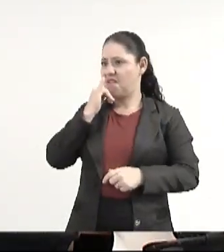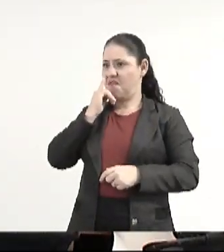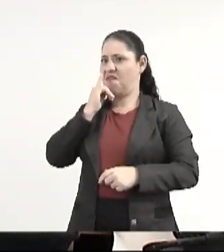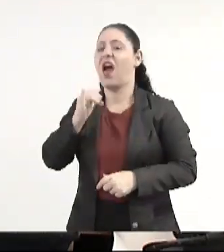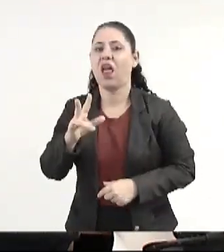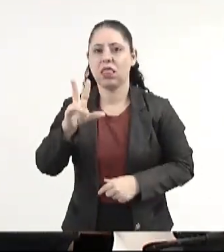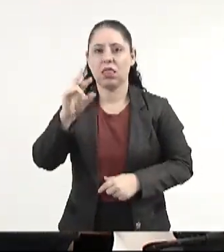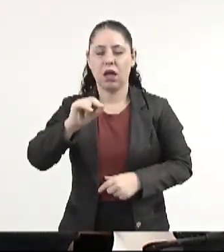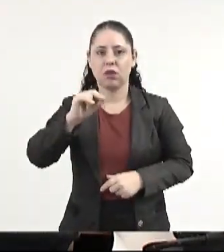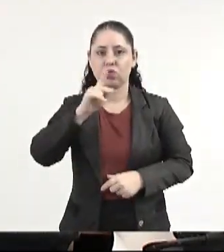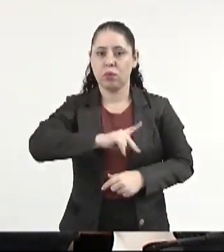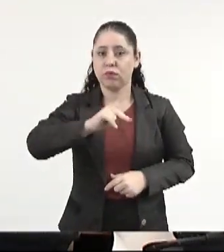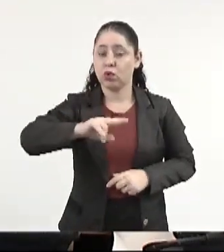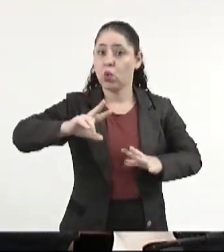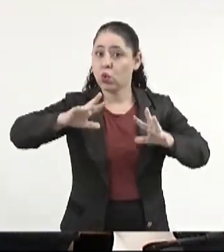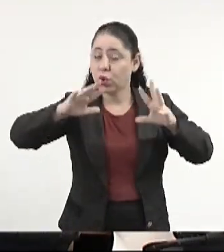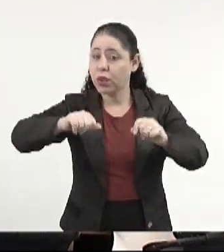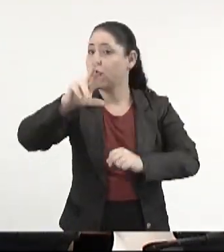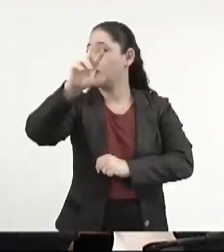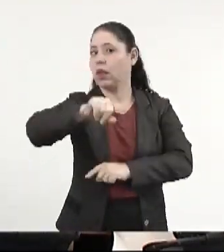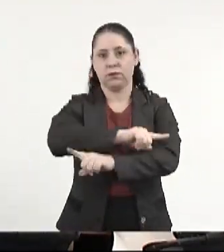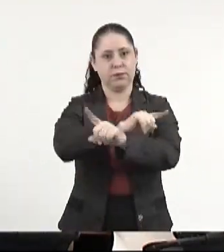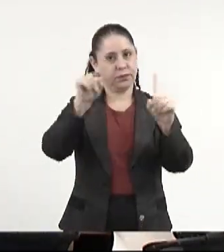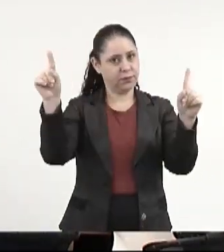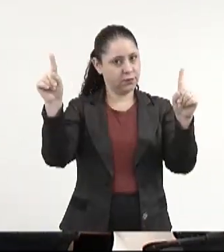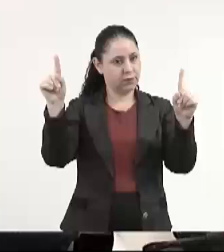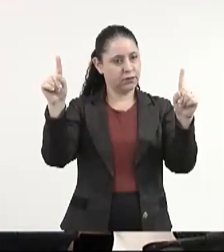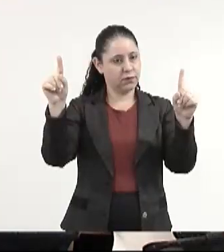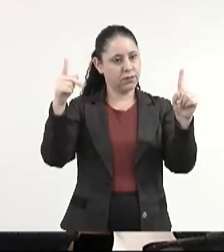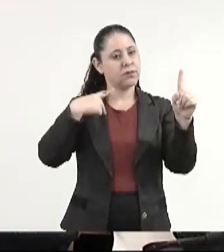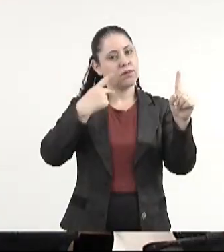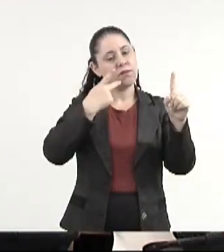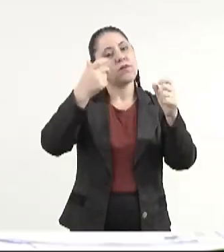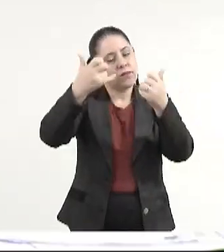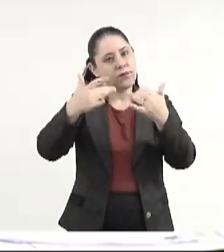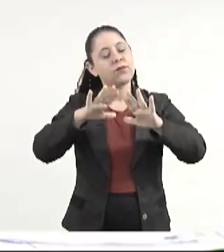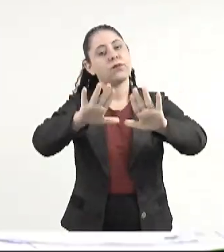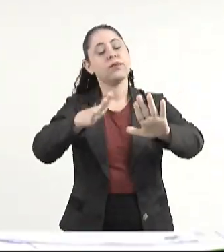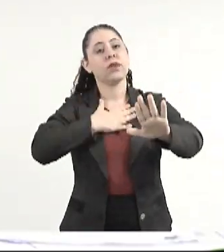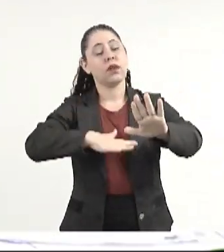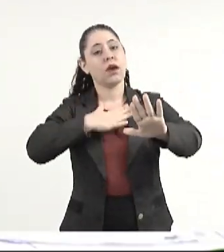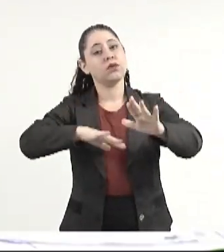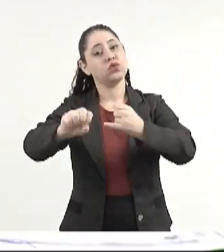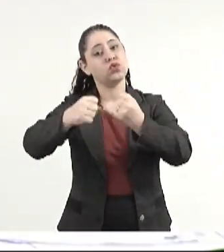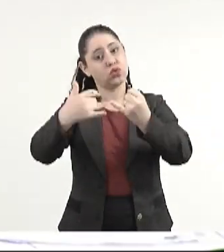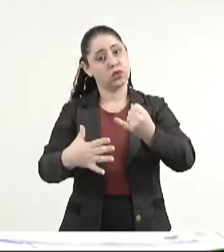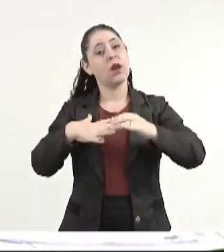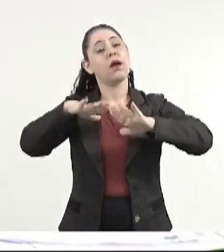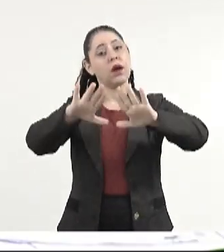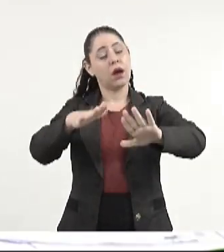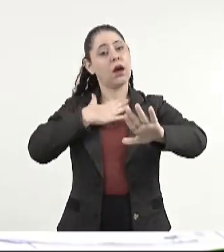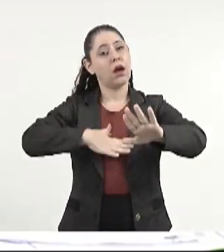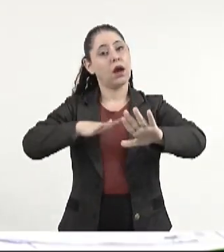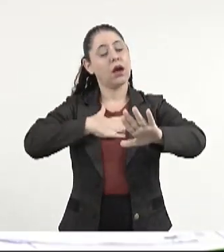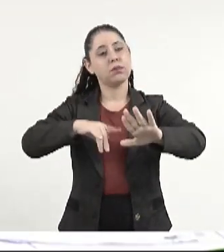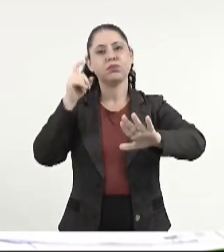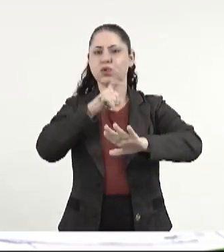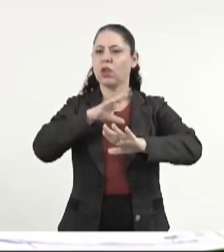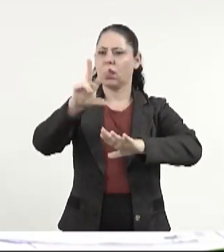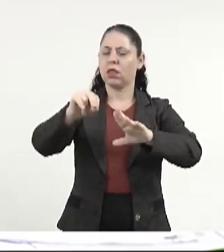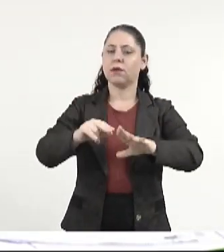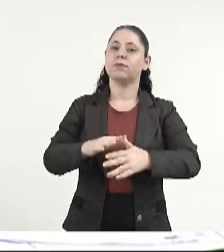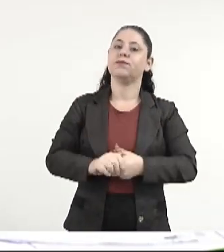declaração que todos os professores... Não falei isso. Eu estou registrando. Isso é mentira. Isso é mentira. Estou fazendo Eu não deputado, falei